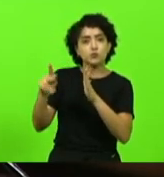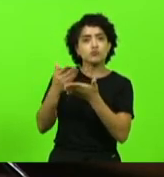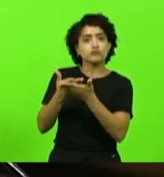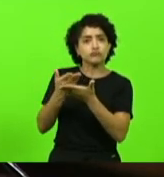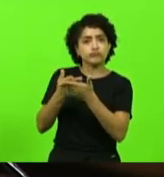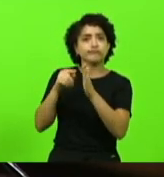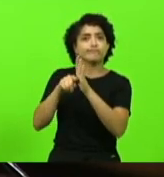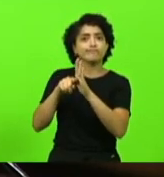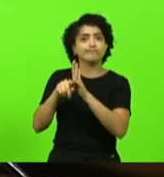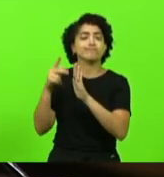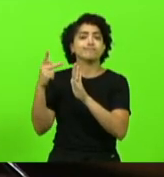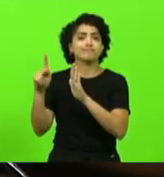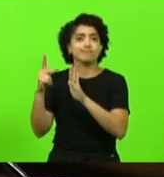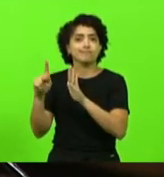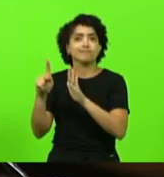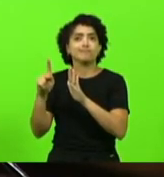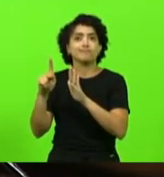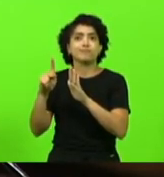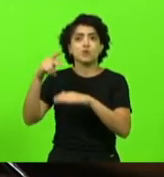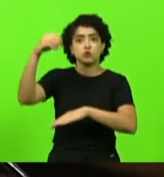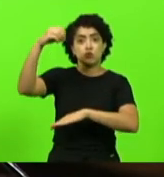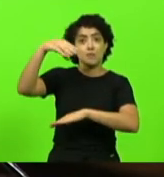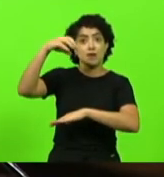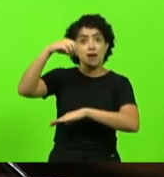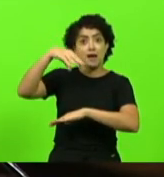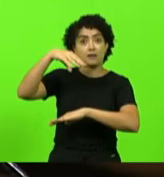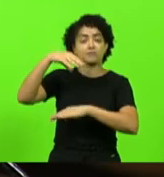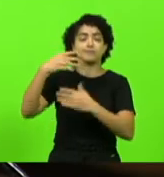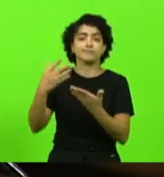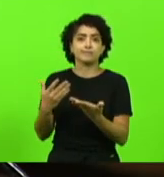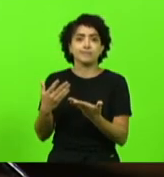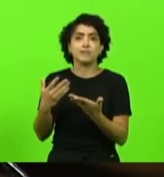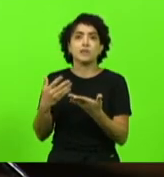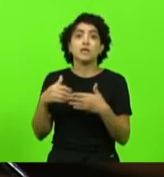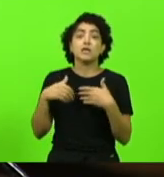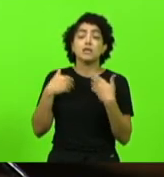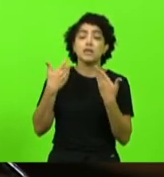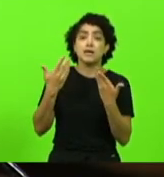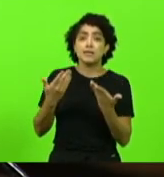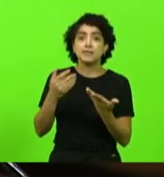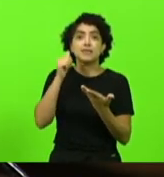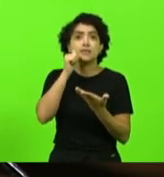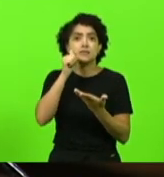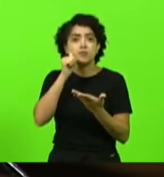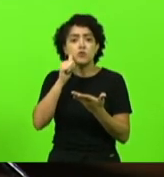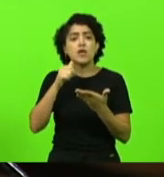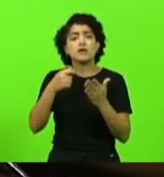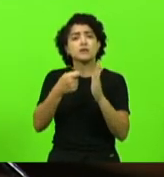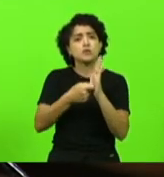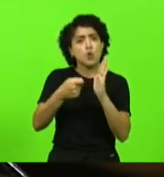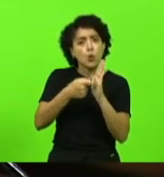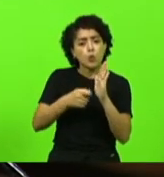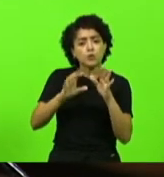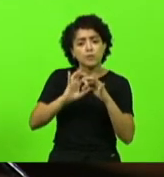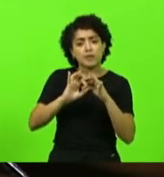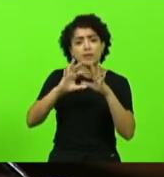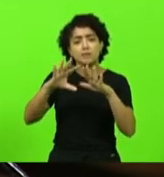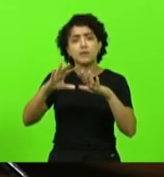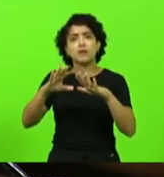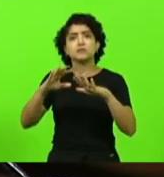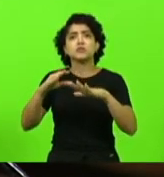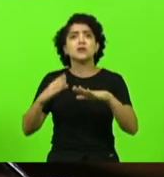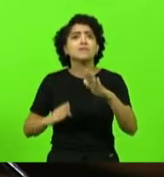dos seus estudos sobre a radioatividade. E ainda aquelas mulheres cuja luta pela liberdade ultrapassam as fronteiras